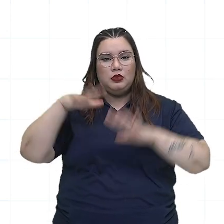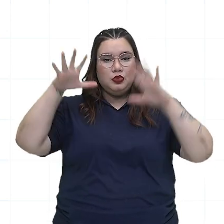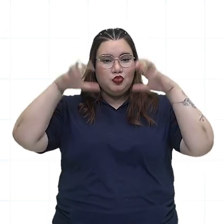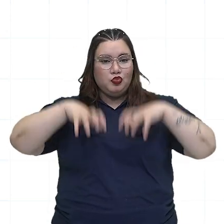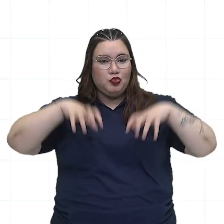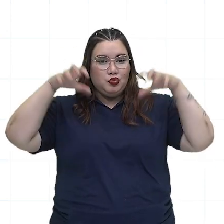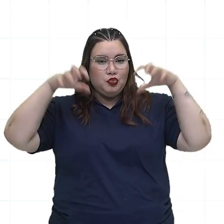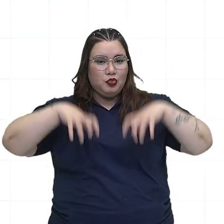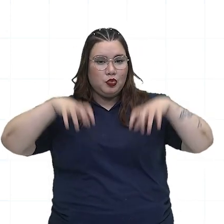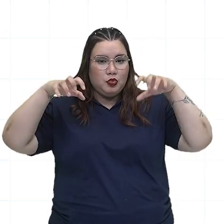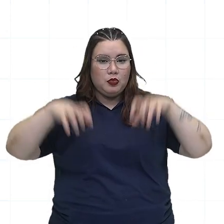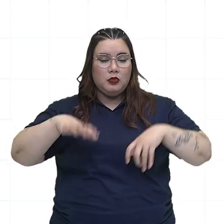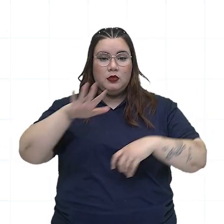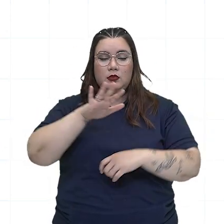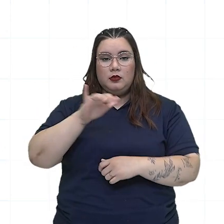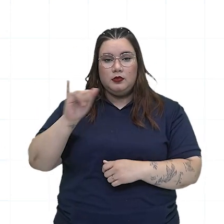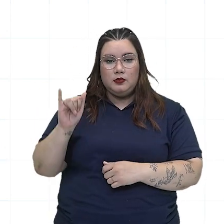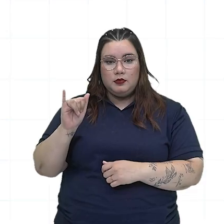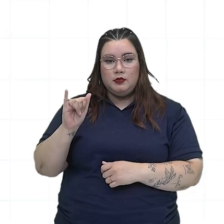teremos muitas